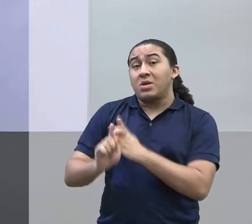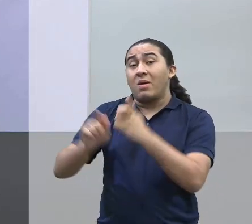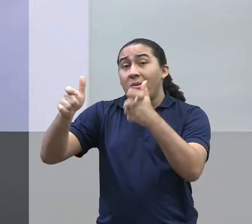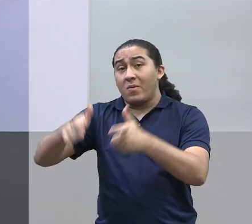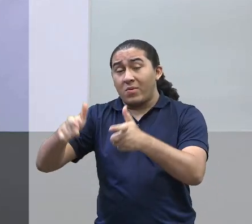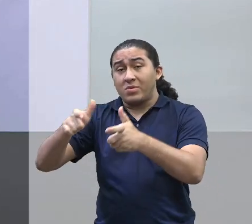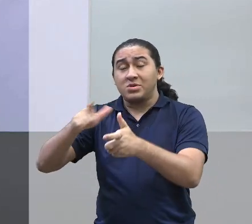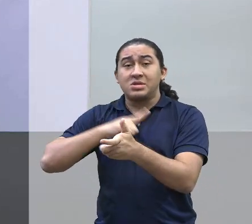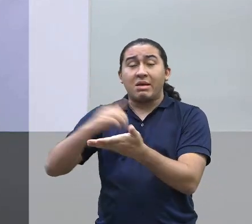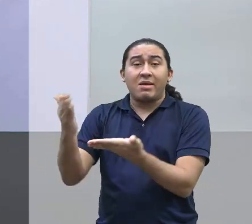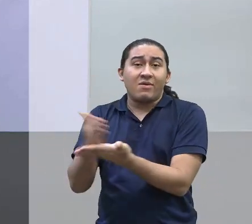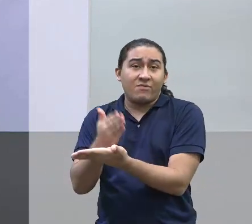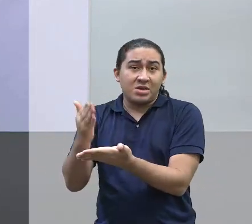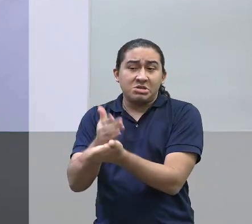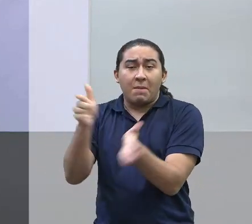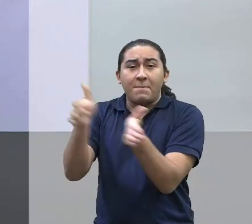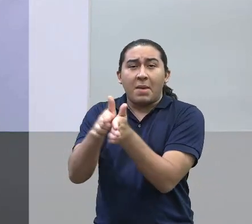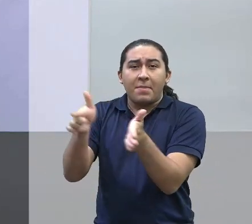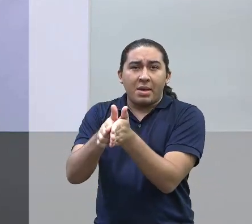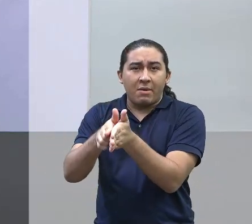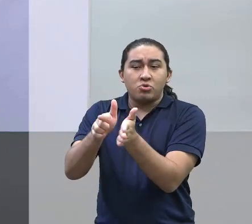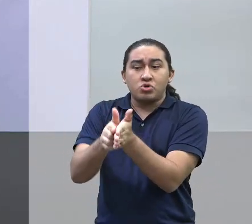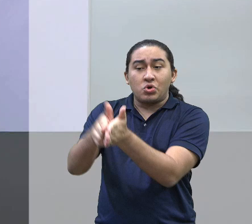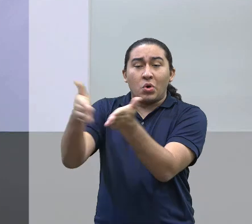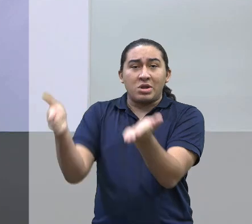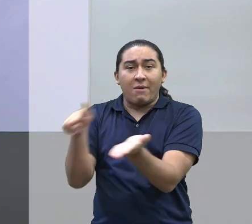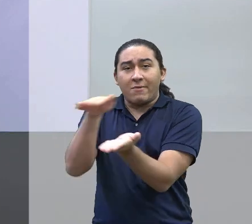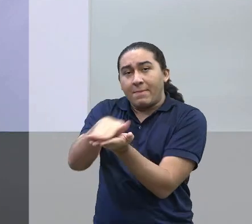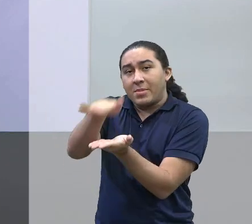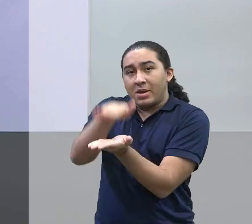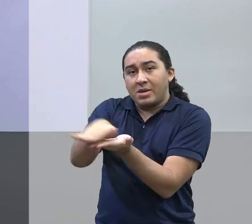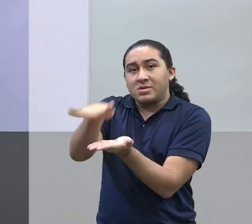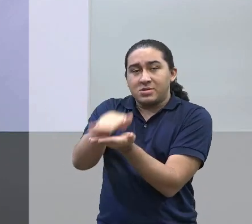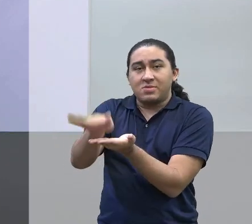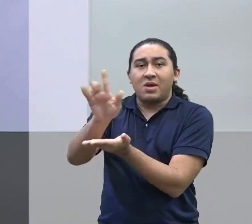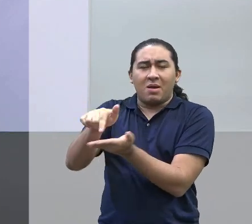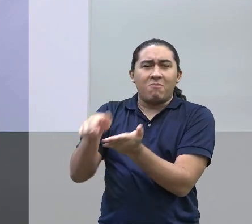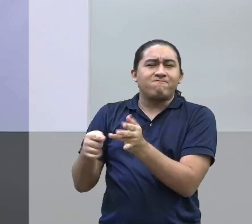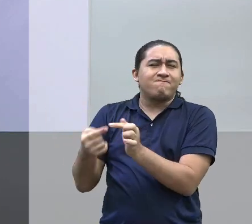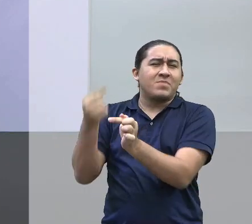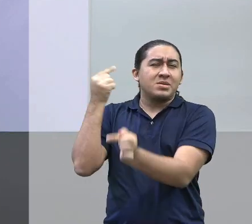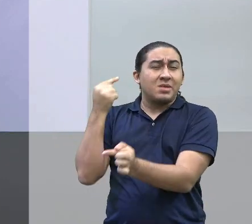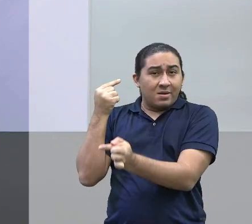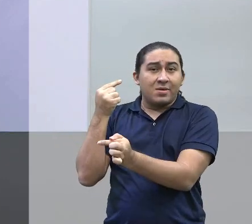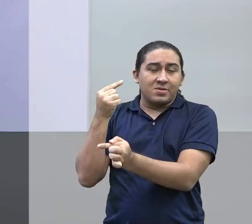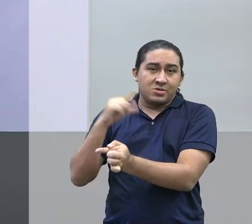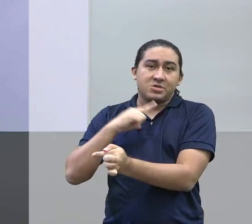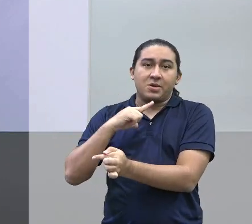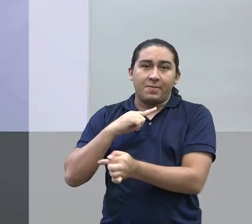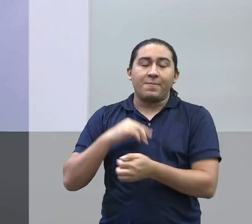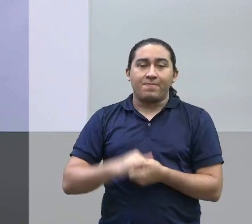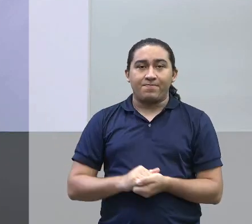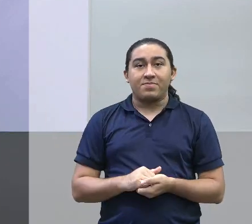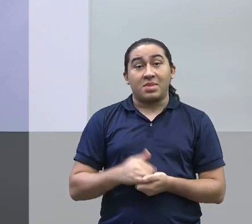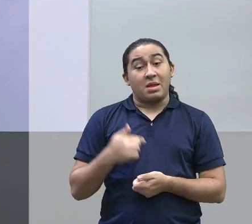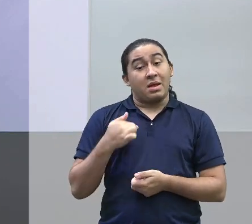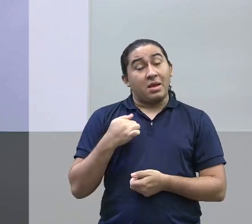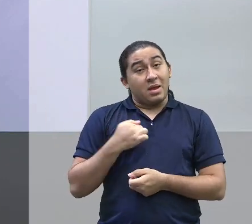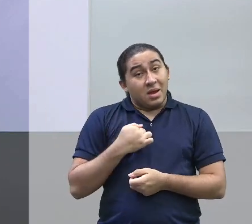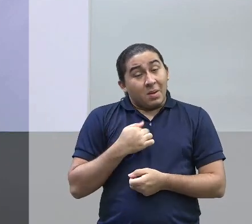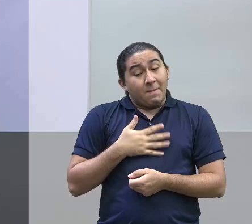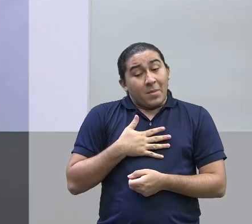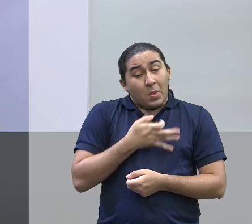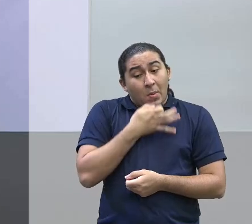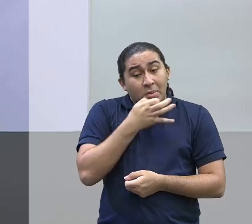bancas de revista, os jornais impressos, que são os mais antigos, né? Eu, particularmente,